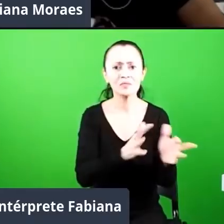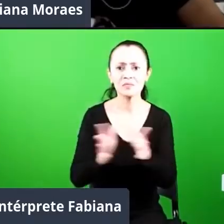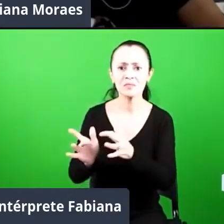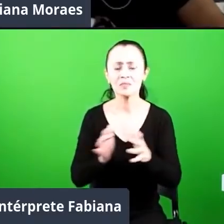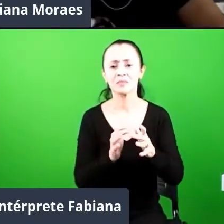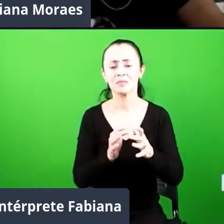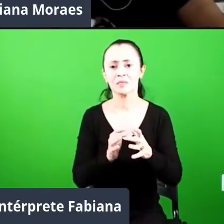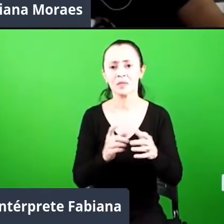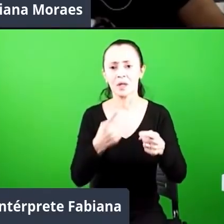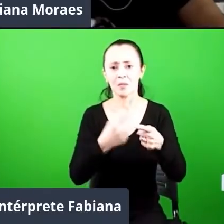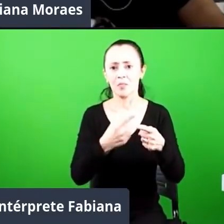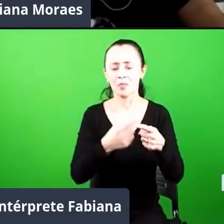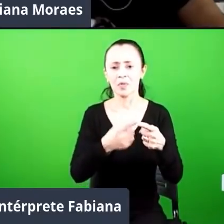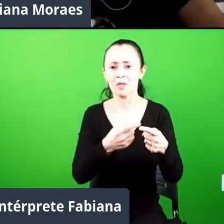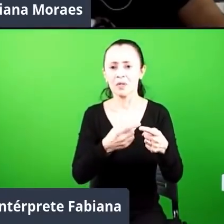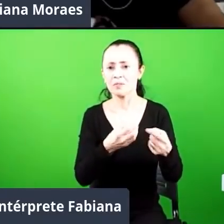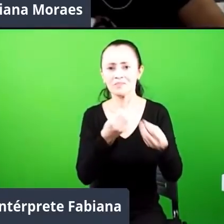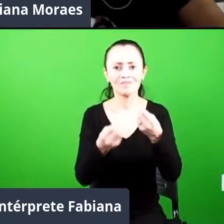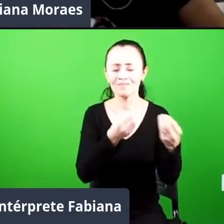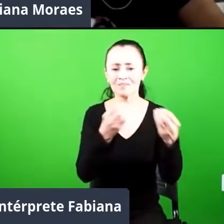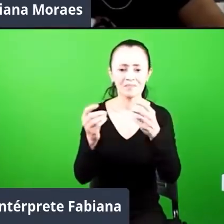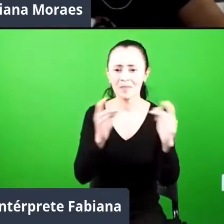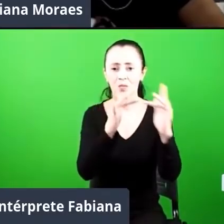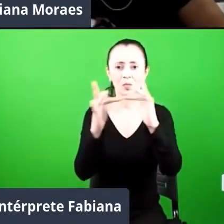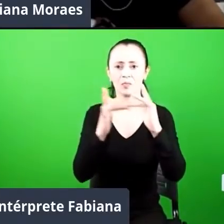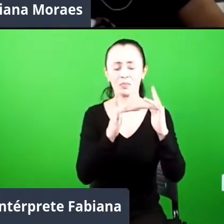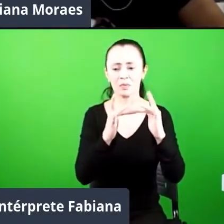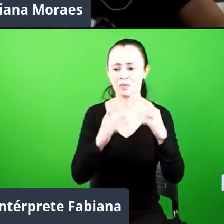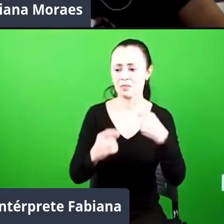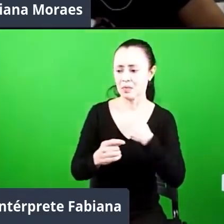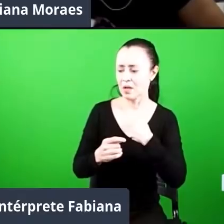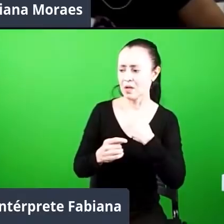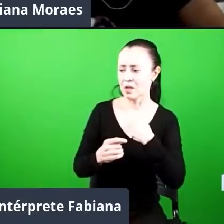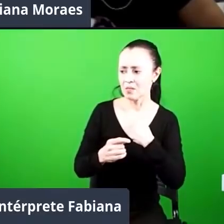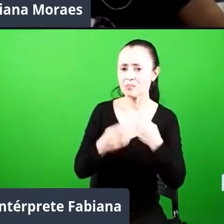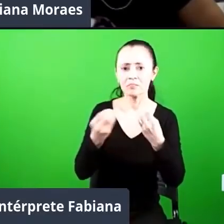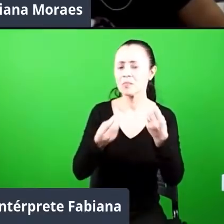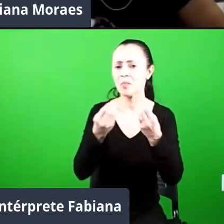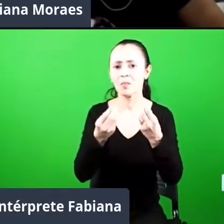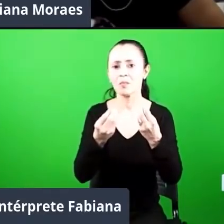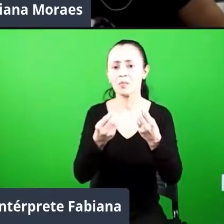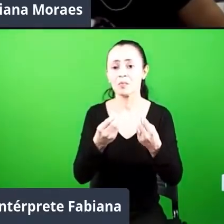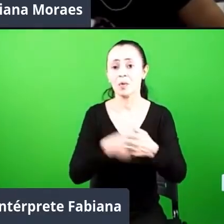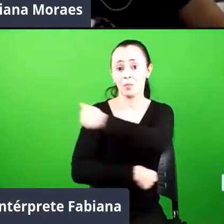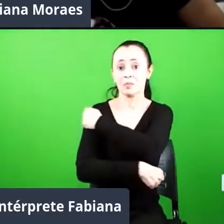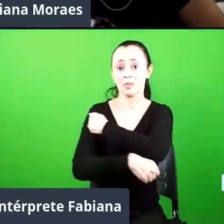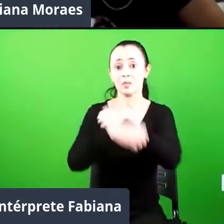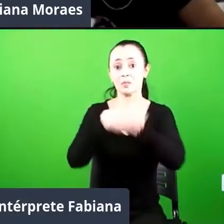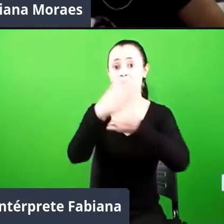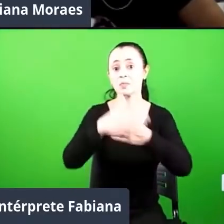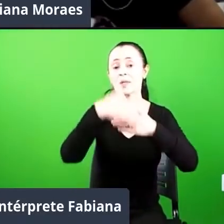são sincrônicos, não existe isso, né? Eu estou dando aula aqui e tem vários alunos do outro lado acompanhando a minha aula e